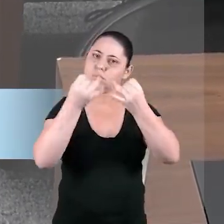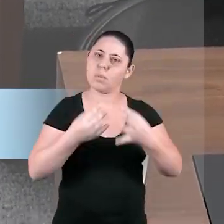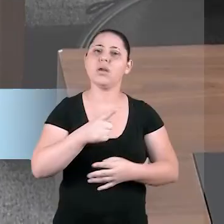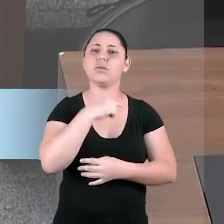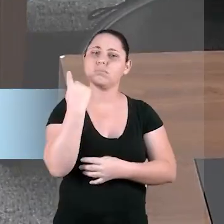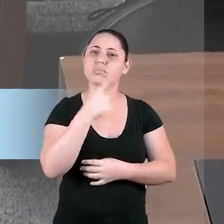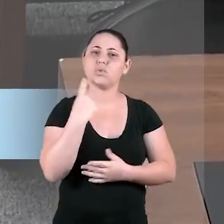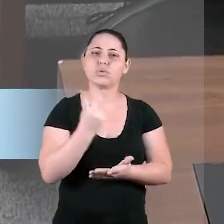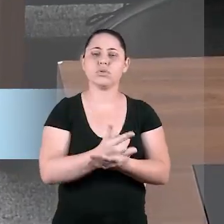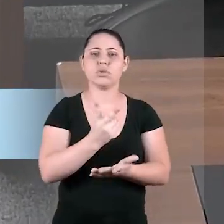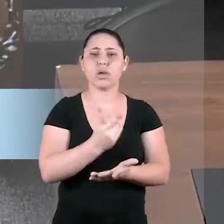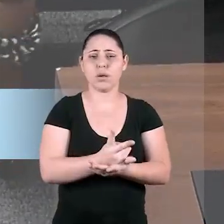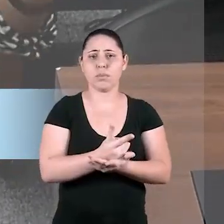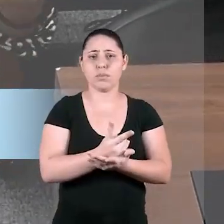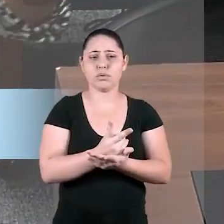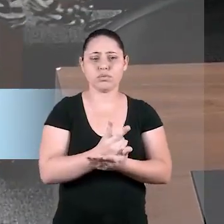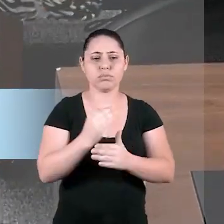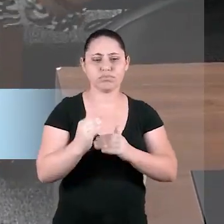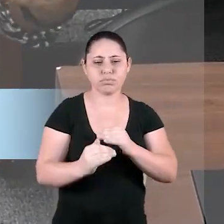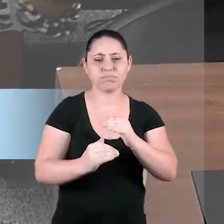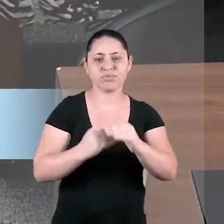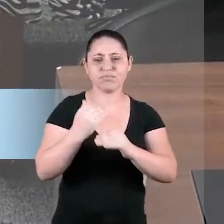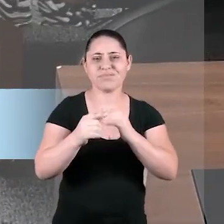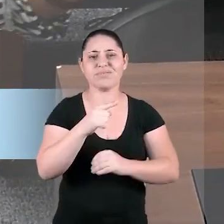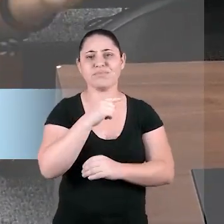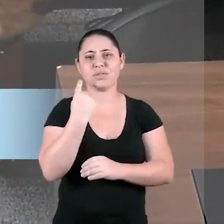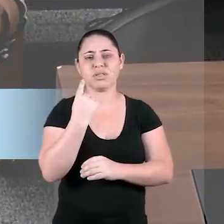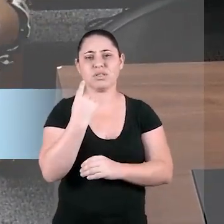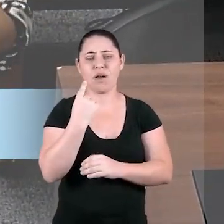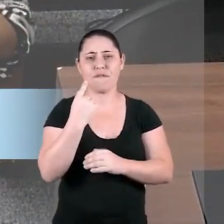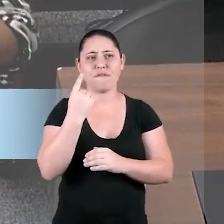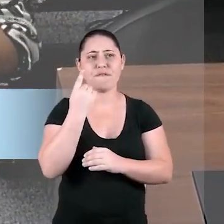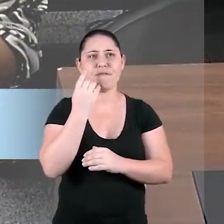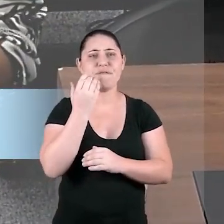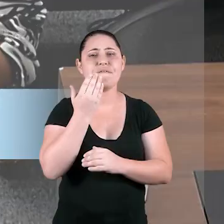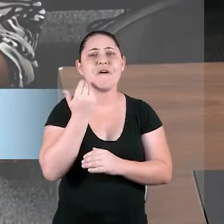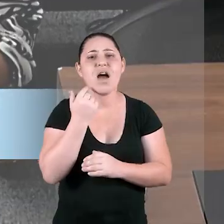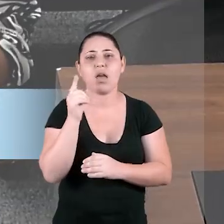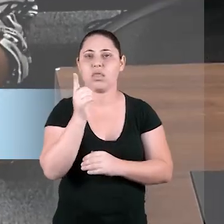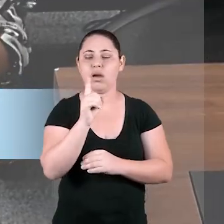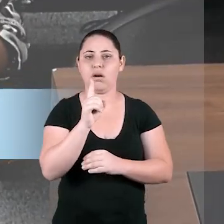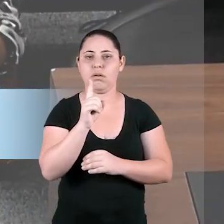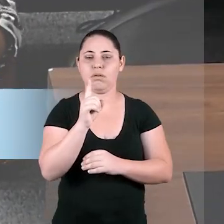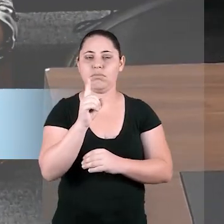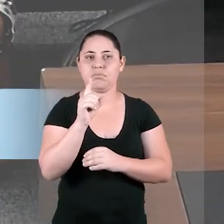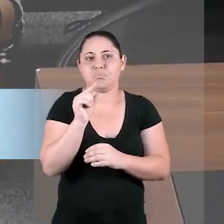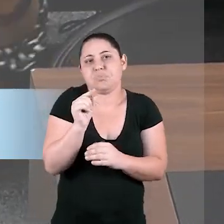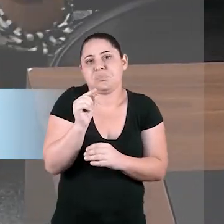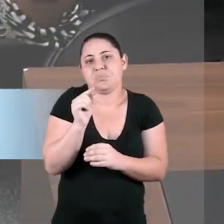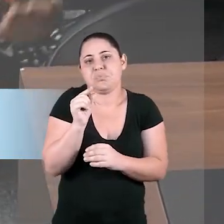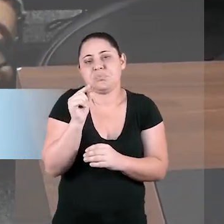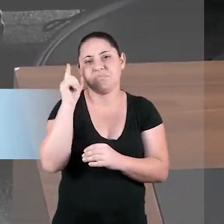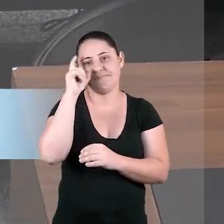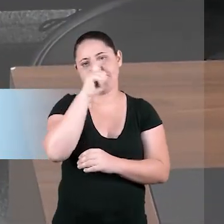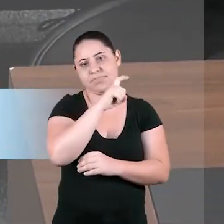falada e o processo de morrer, eu falo, não fica mais fácil, fica menos difícil. E